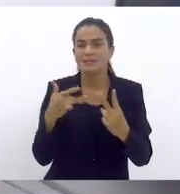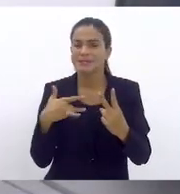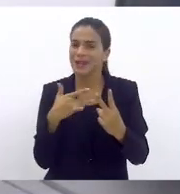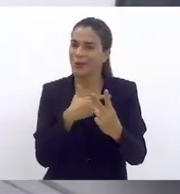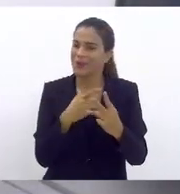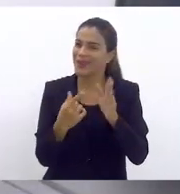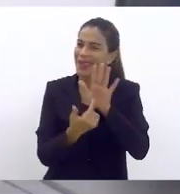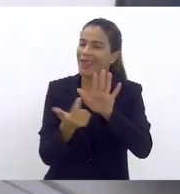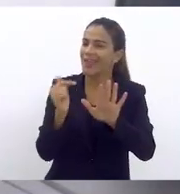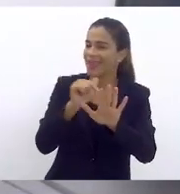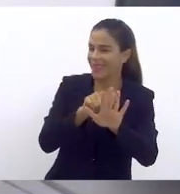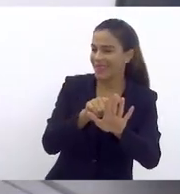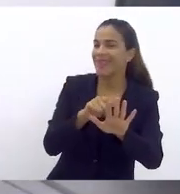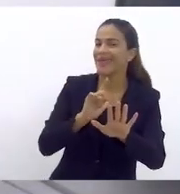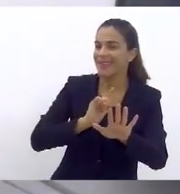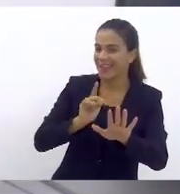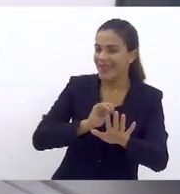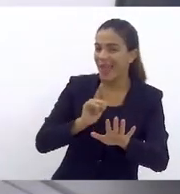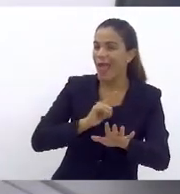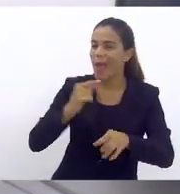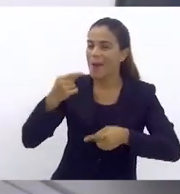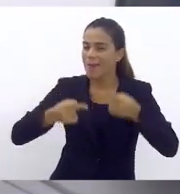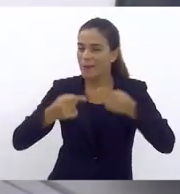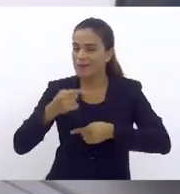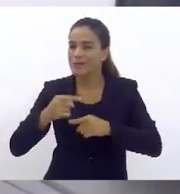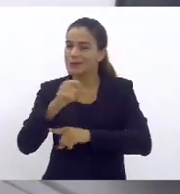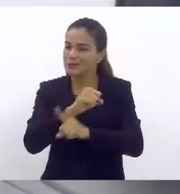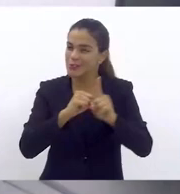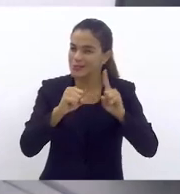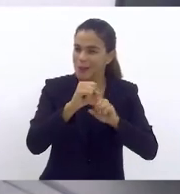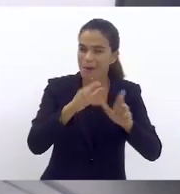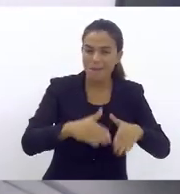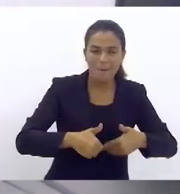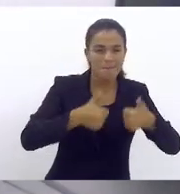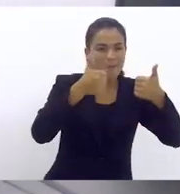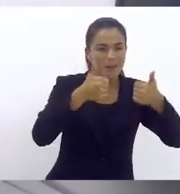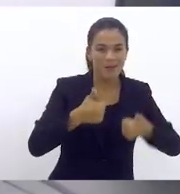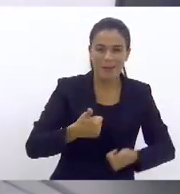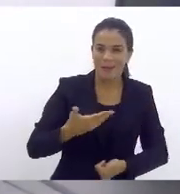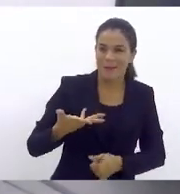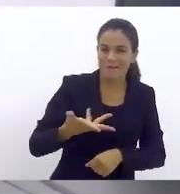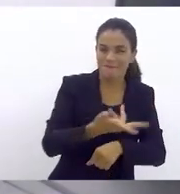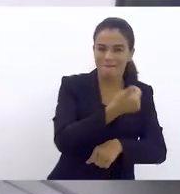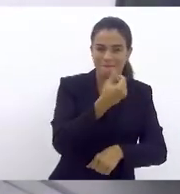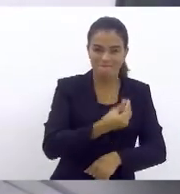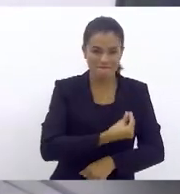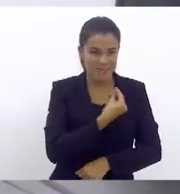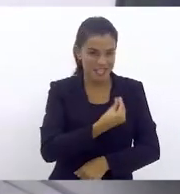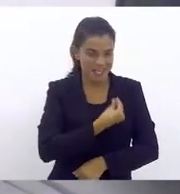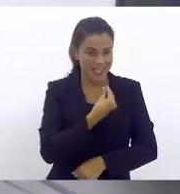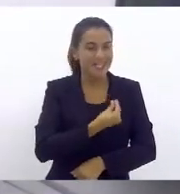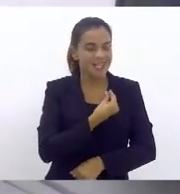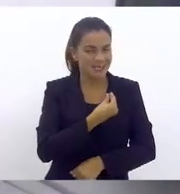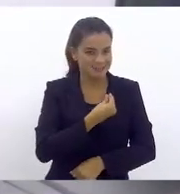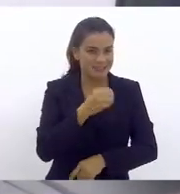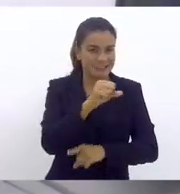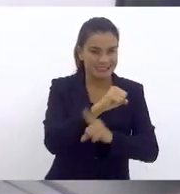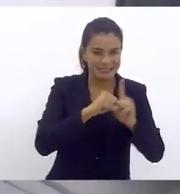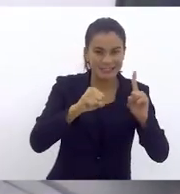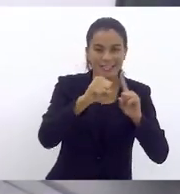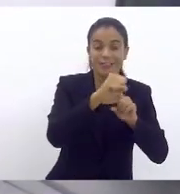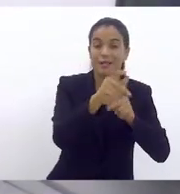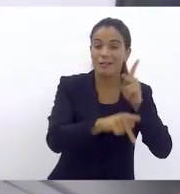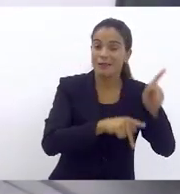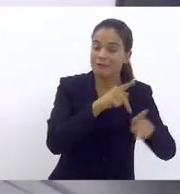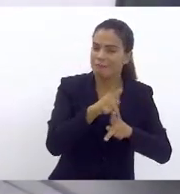singularidade que é o mesmo ela é o mesmo tempo política social fundamental para melhoria das condições de vida né para o bem-estar da sociedade das